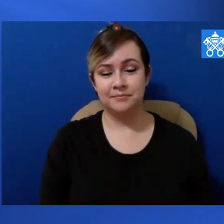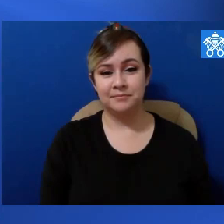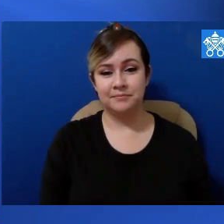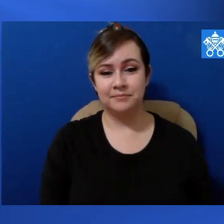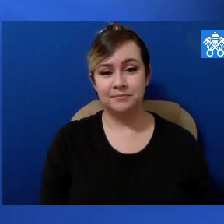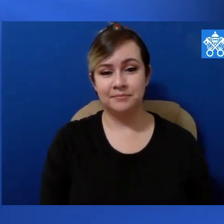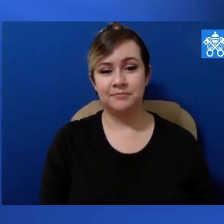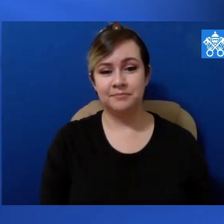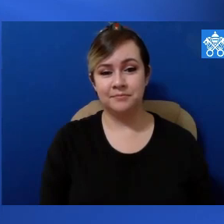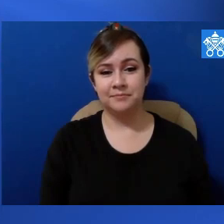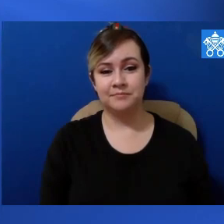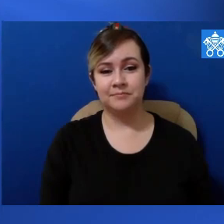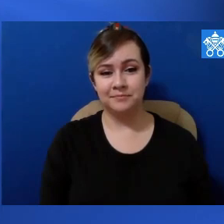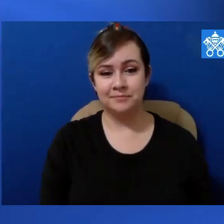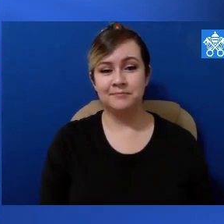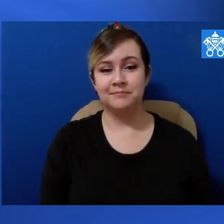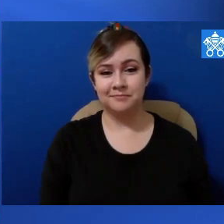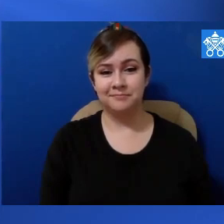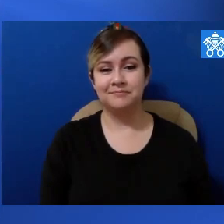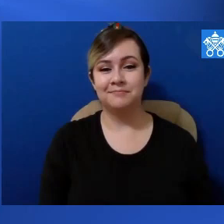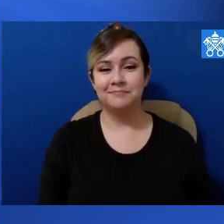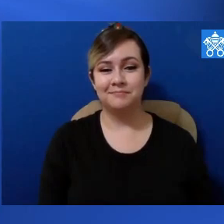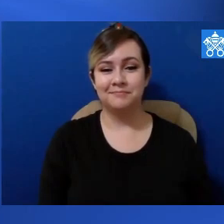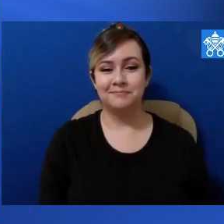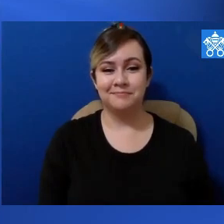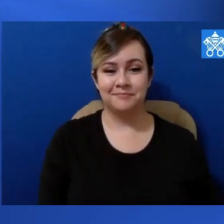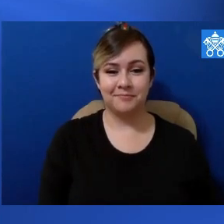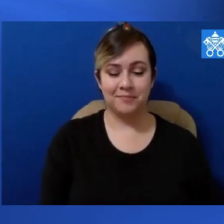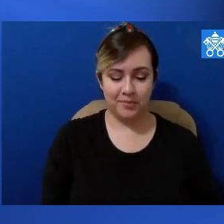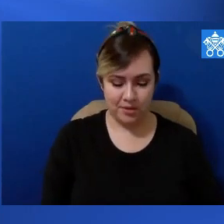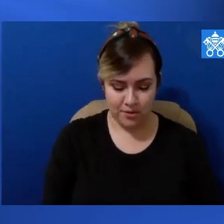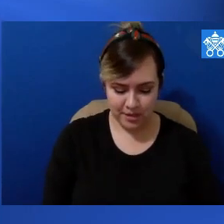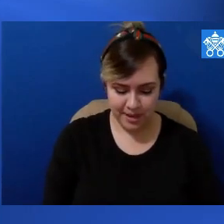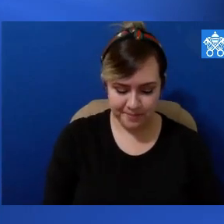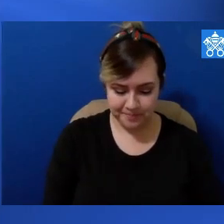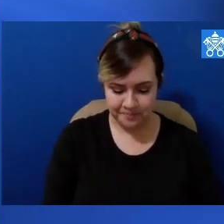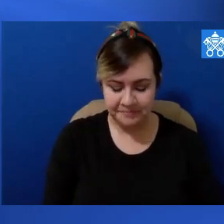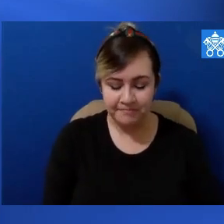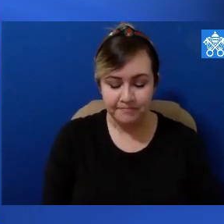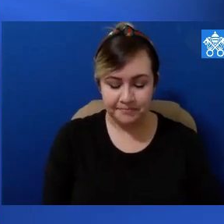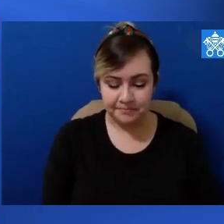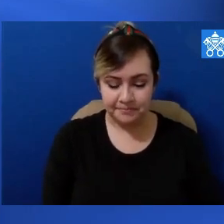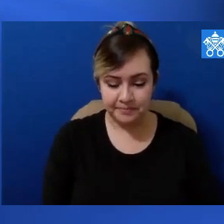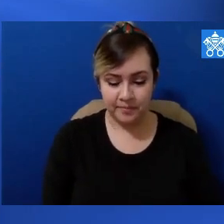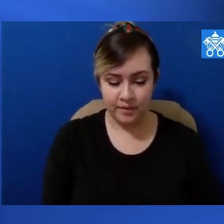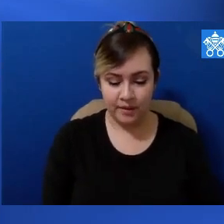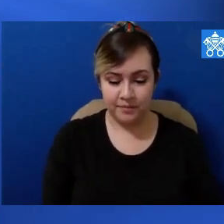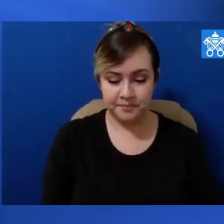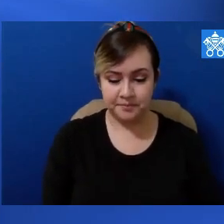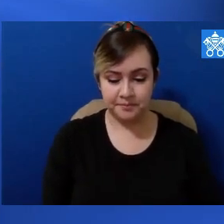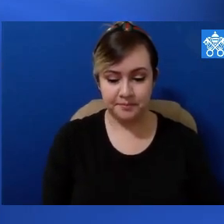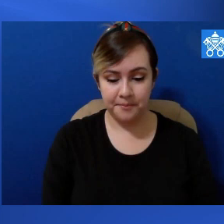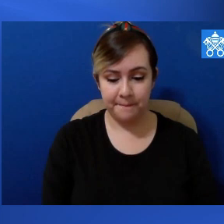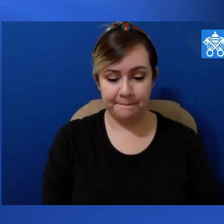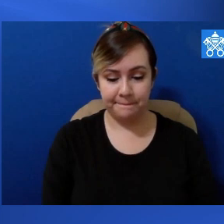com Deus pode dissolver suavemente dúvidas e receios e tornar-nos cada vez mais